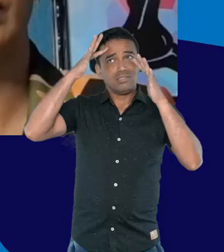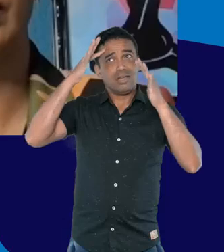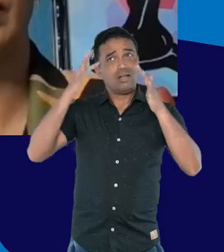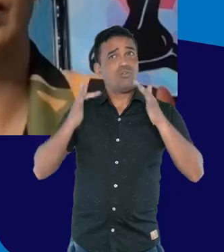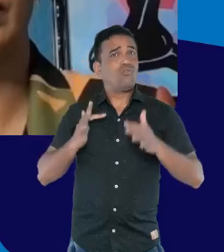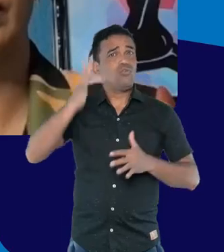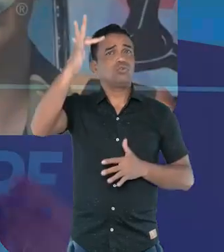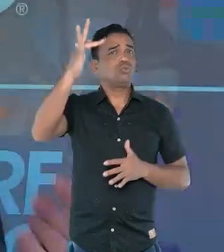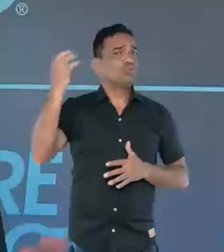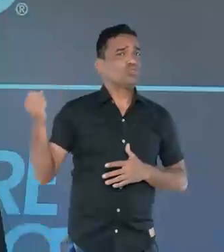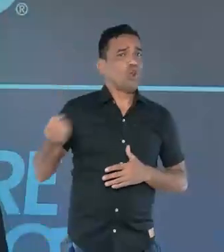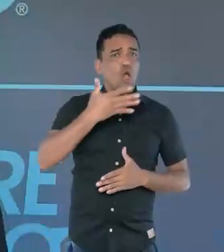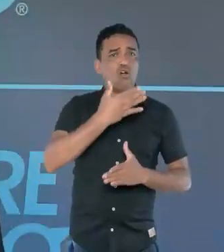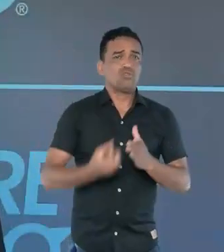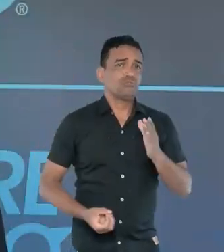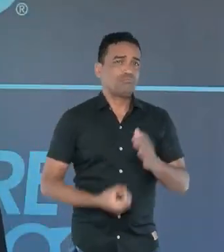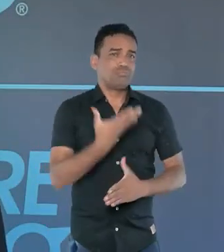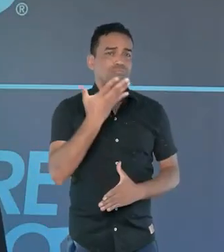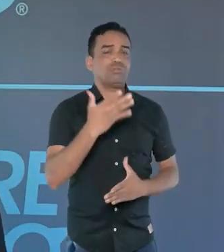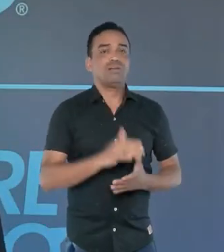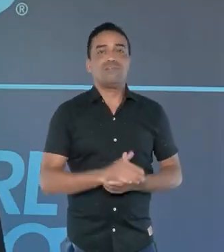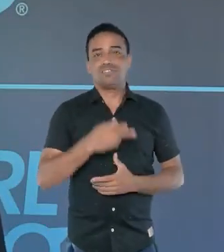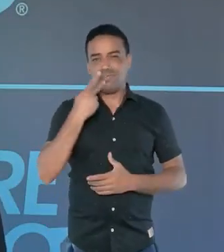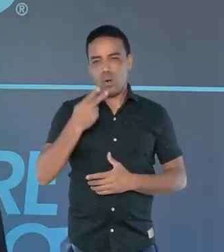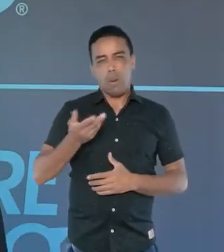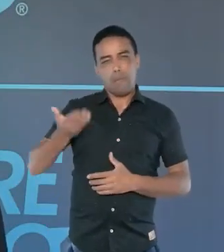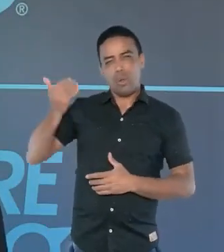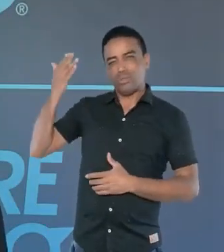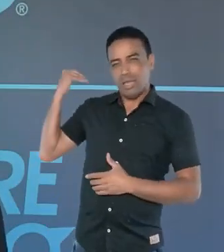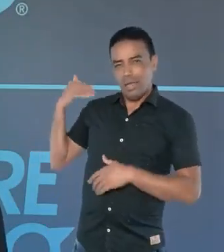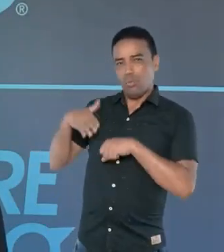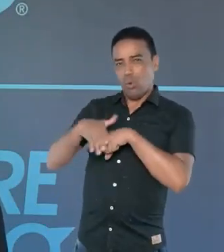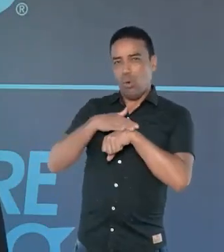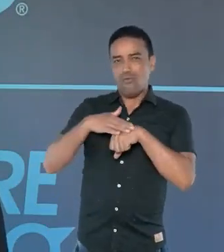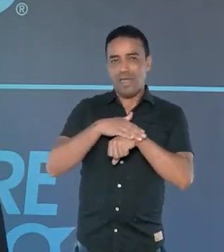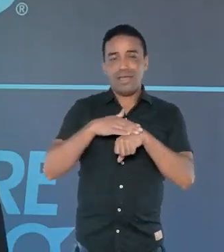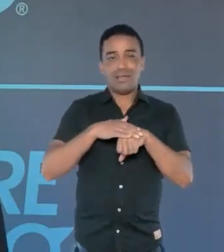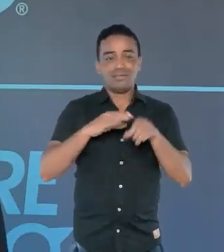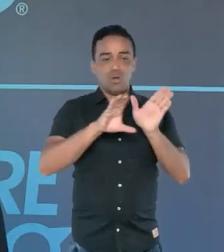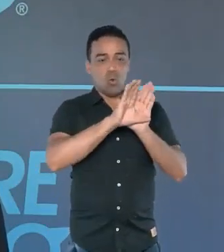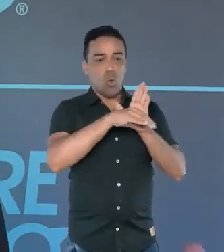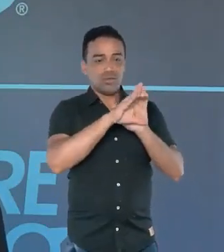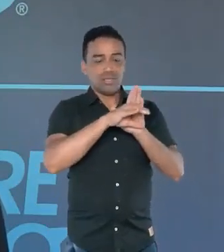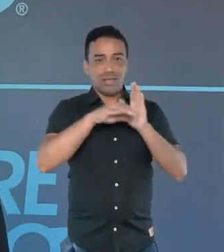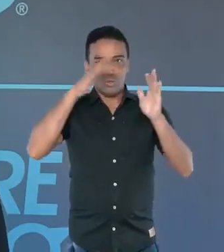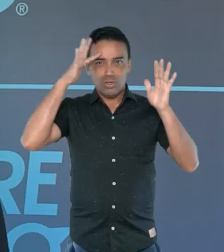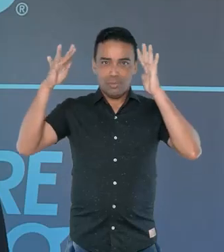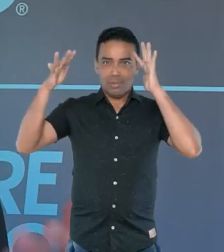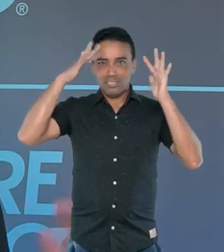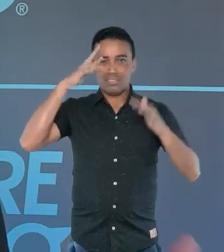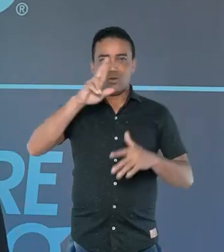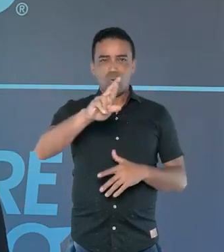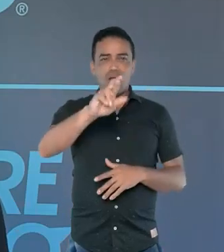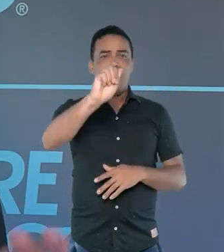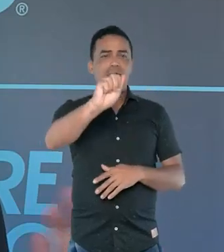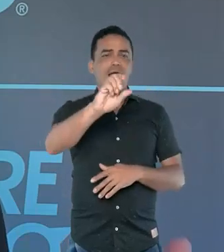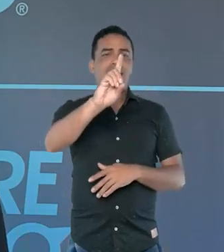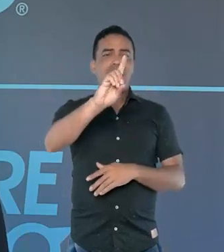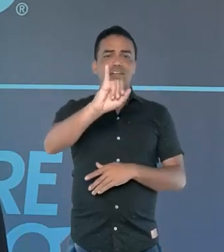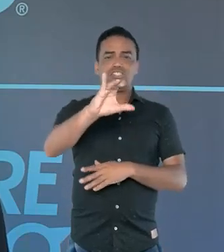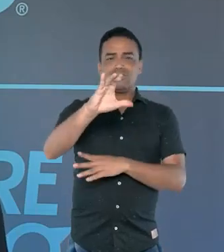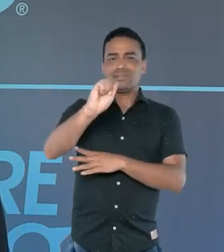Né? Você até comentou há pouco tempo, agora na nossa conversa, sobre esse conceito da imaginação radical, né? Que foi muito